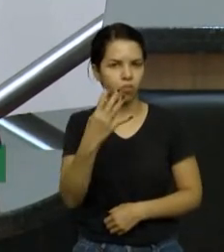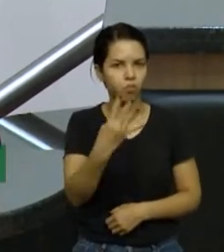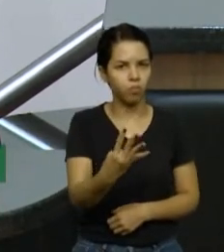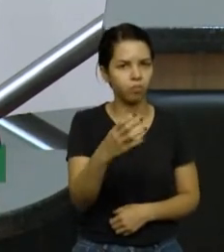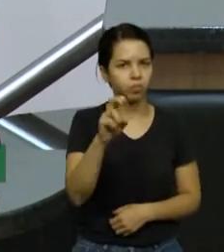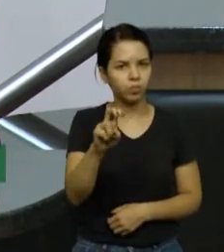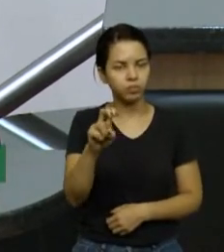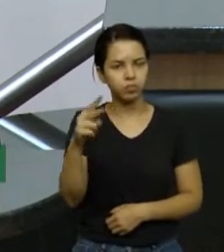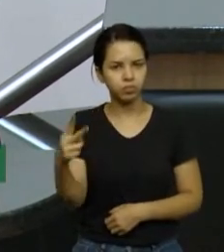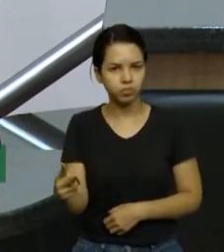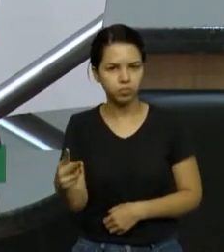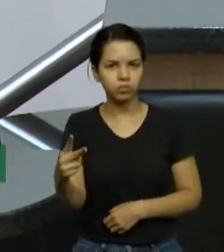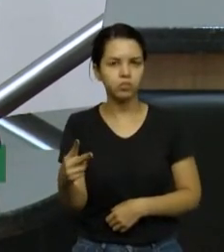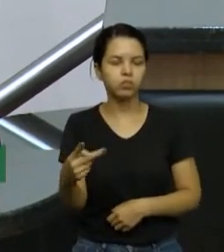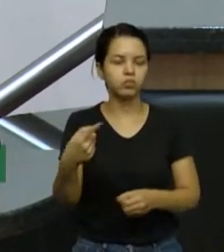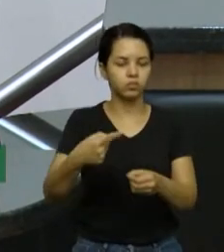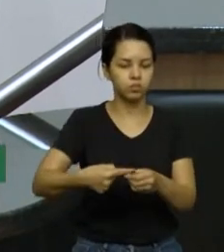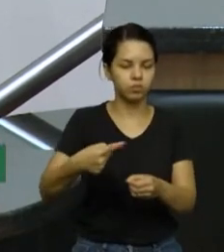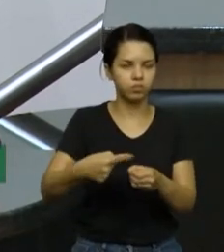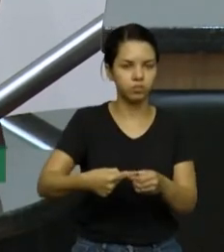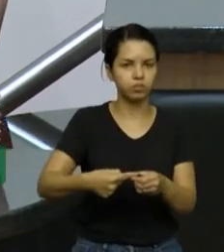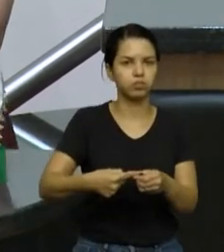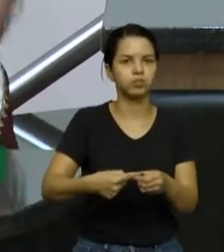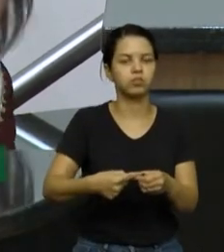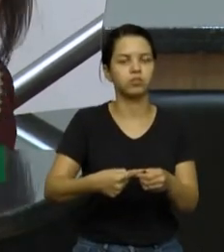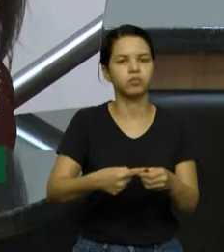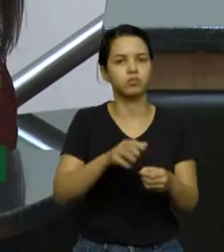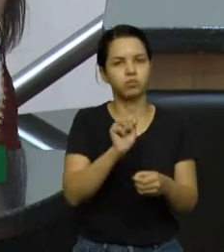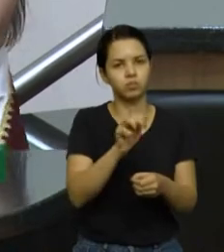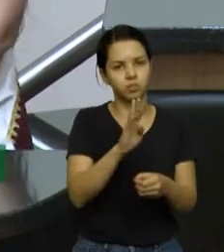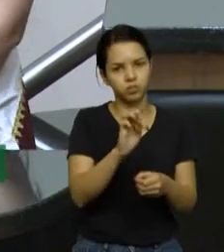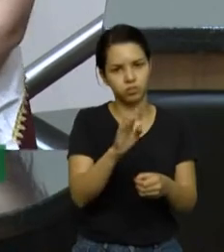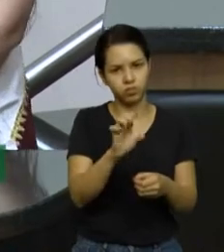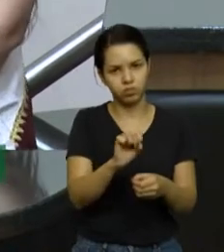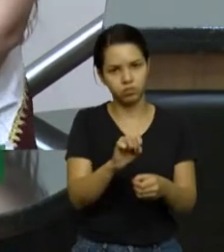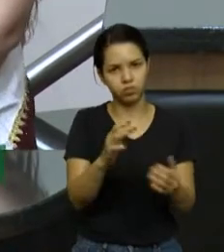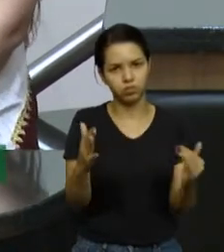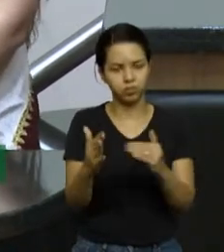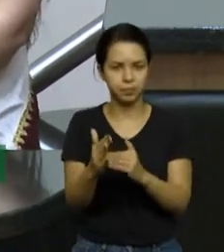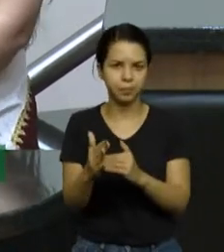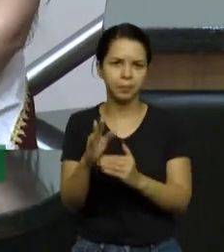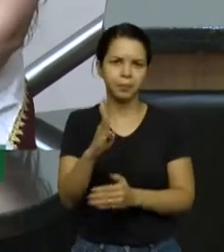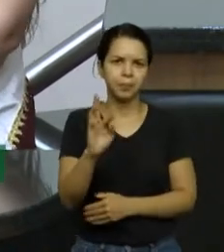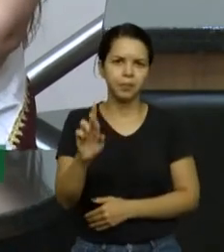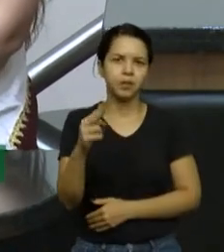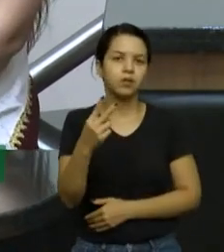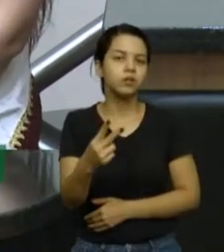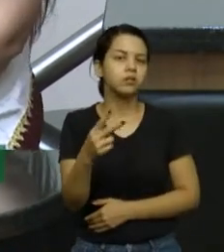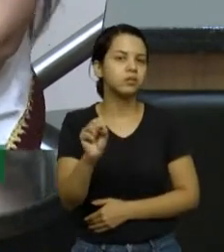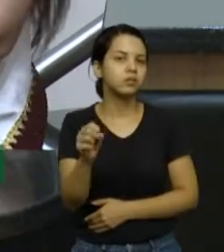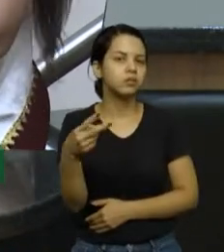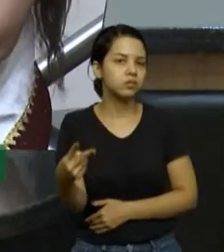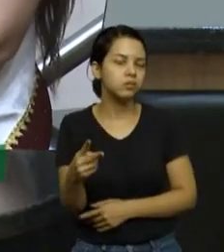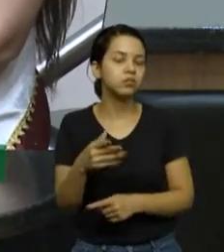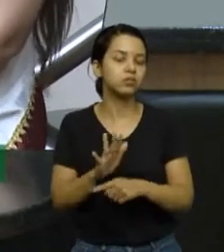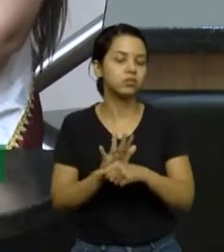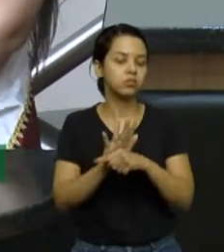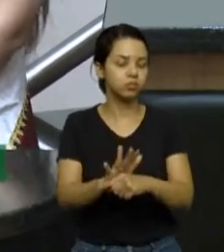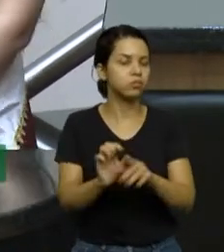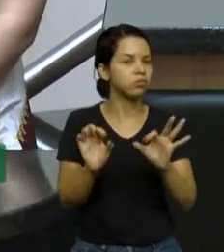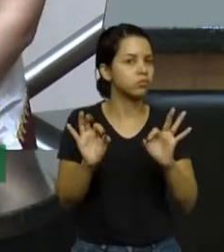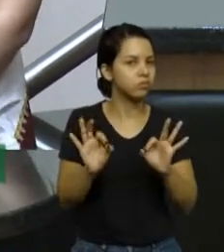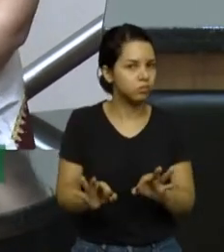que liga o município de Abedão Batista ao município da Vargem, a BR-282, onde vai trazer esse suporte, sim, que nós